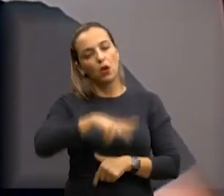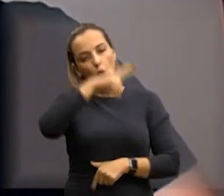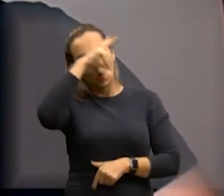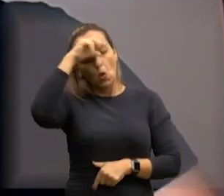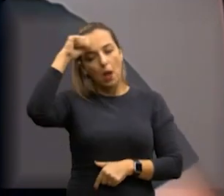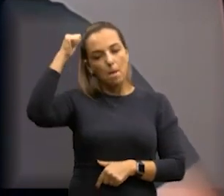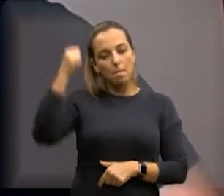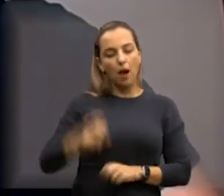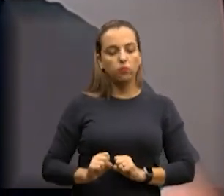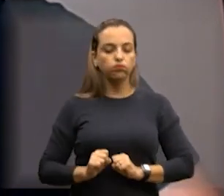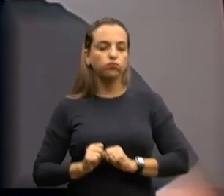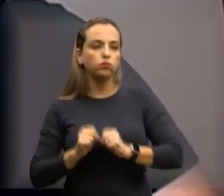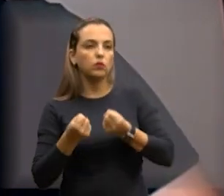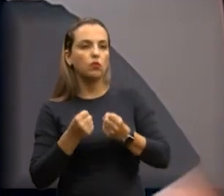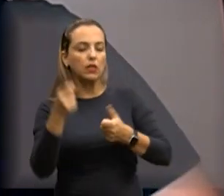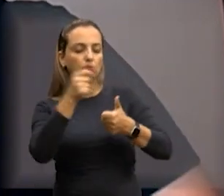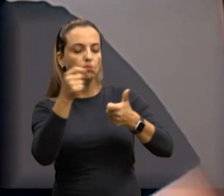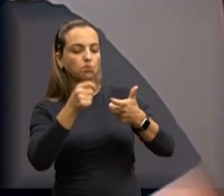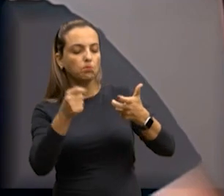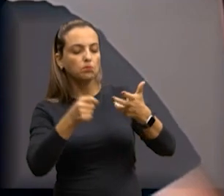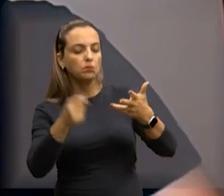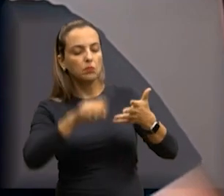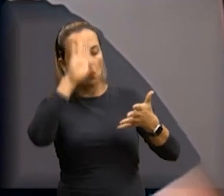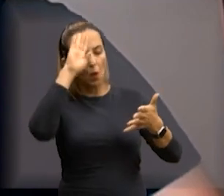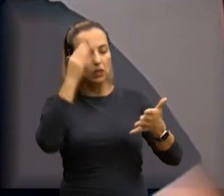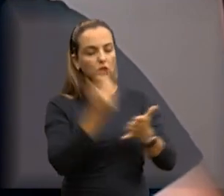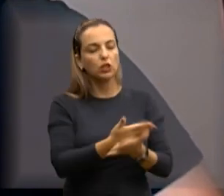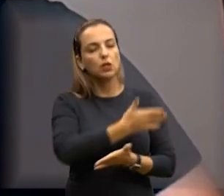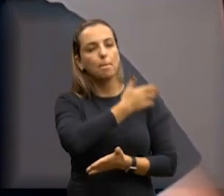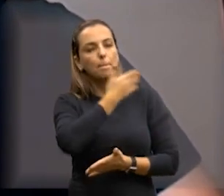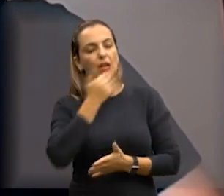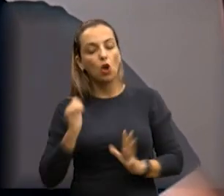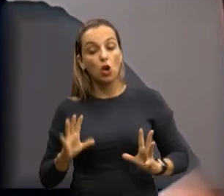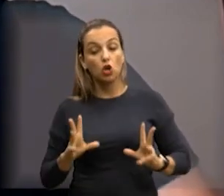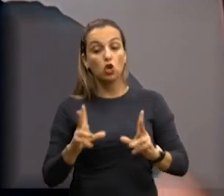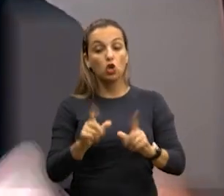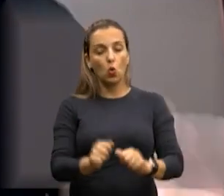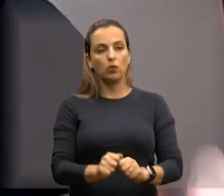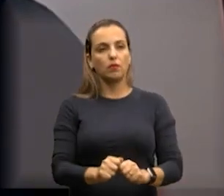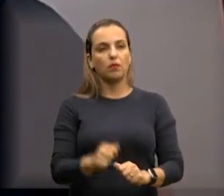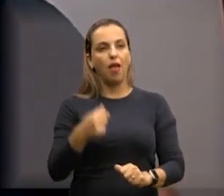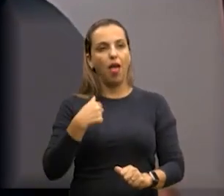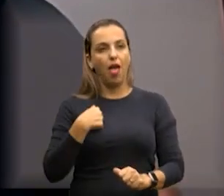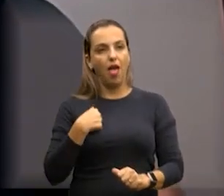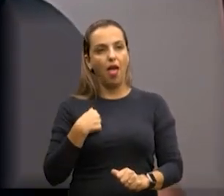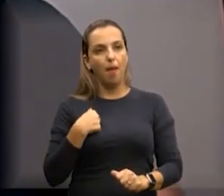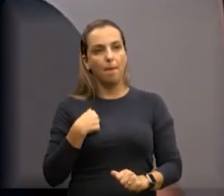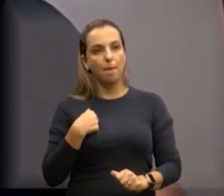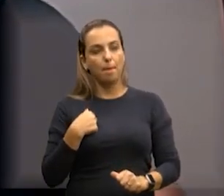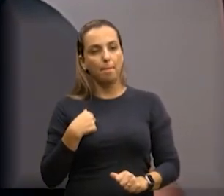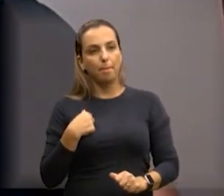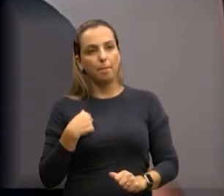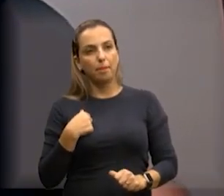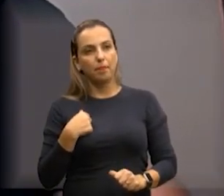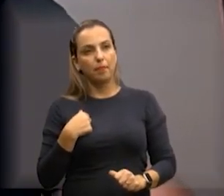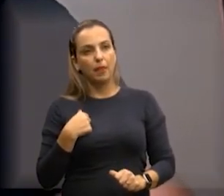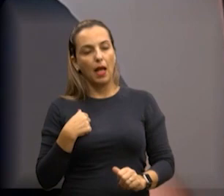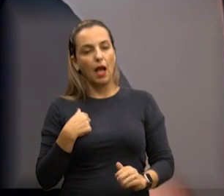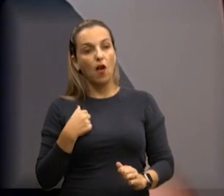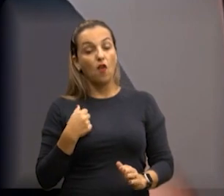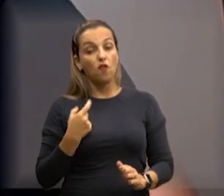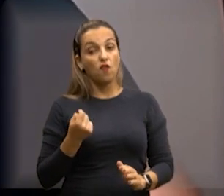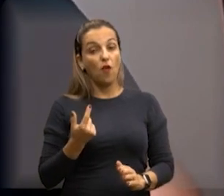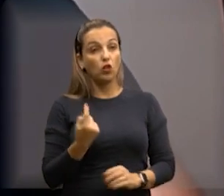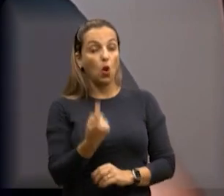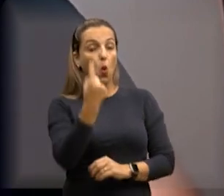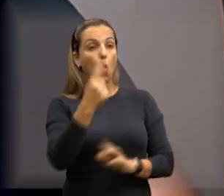para defender tudo aquilo que nós acreditamos ser o melhor para todas as pessoas. Essa é minha penúltima sessão enquanto vereadora na cidade de